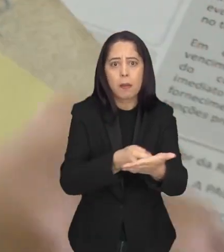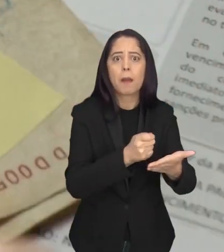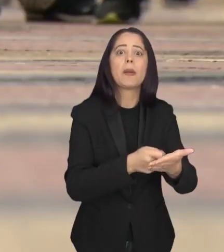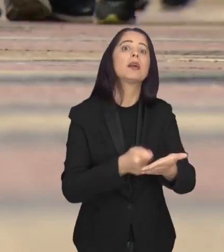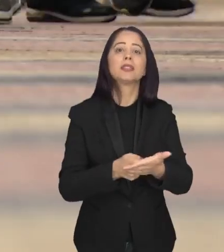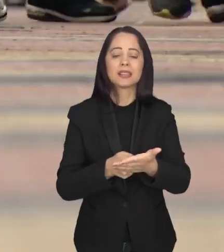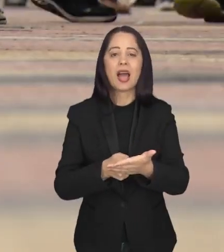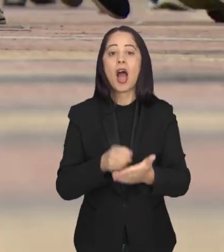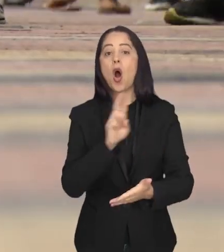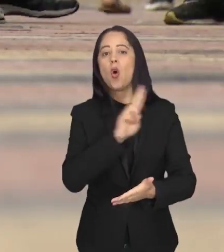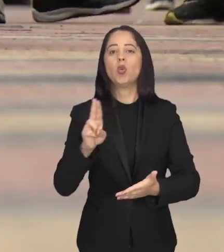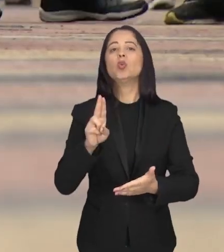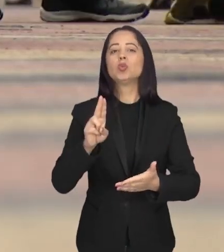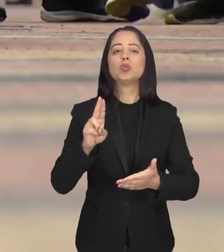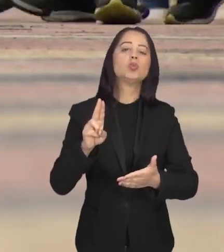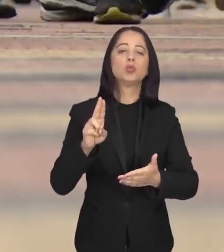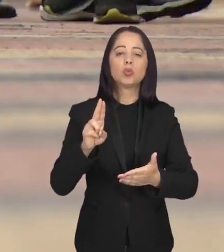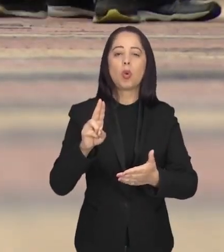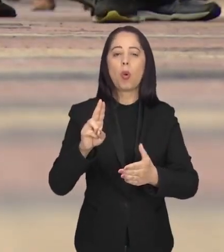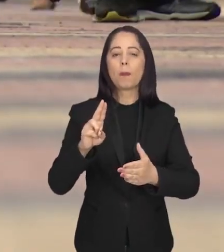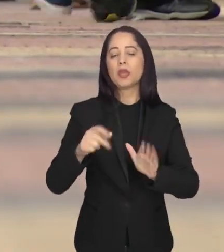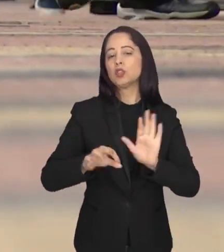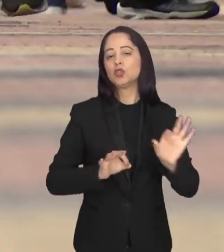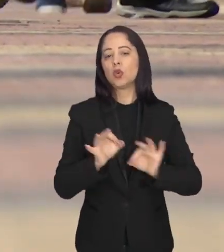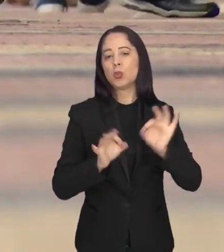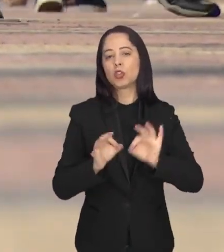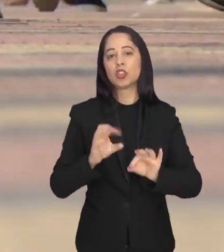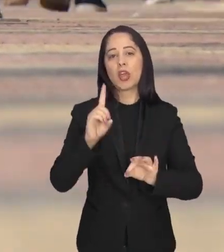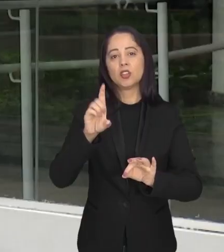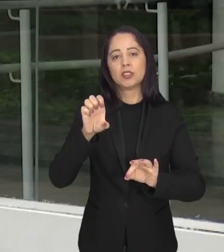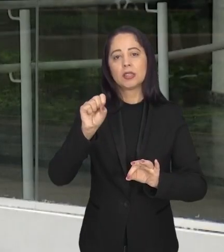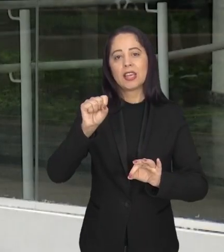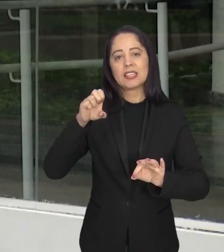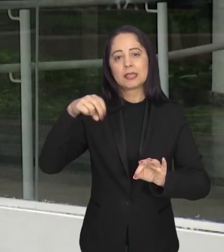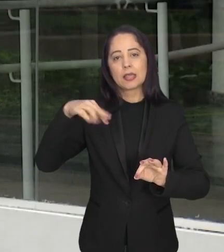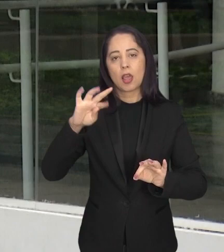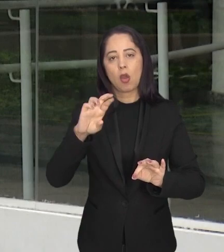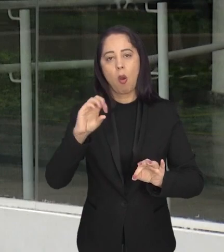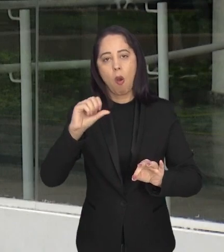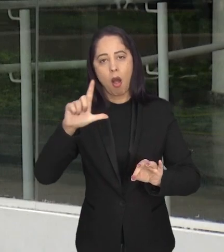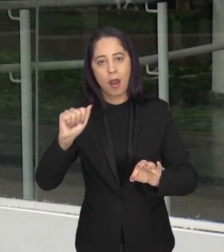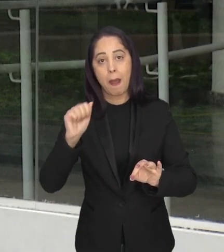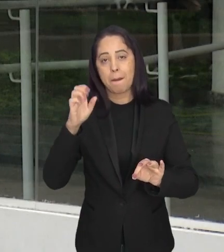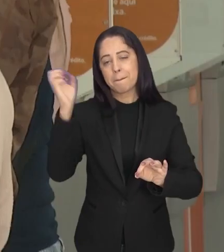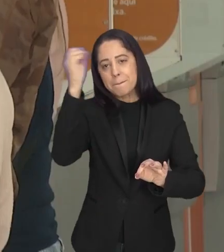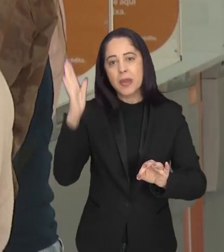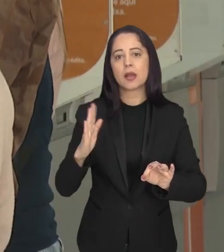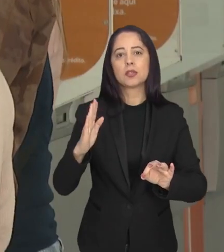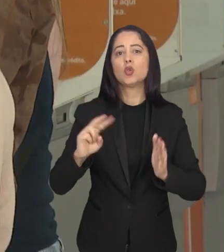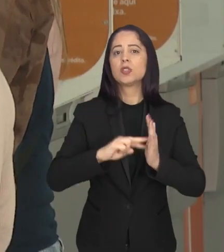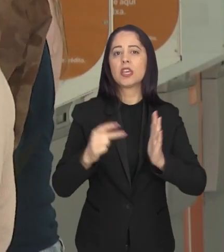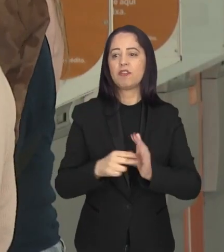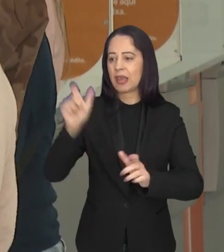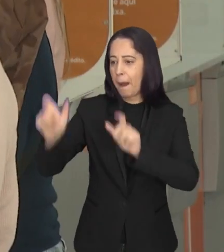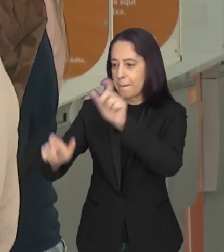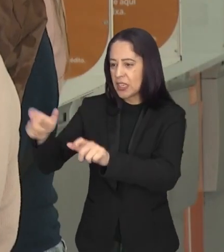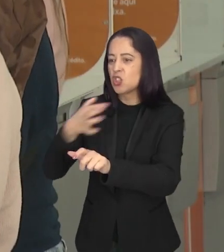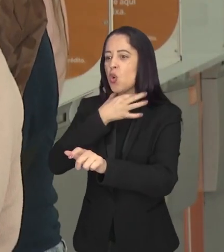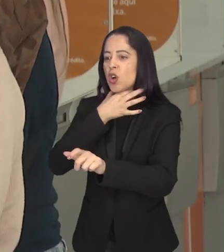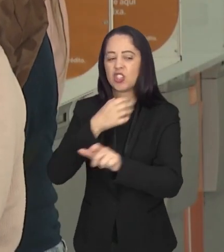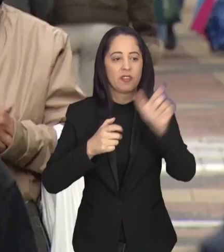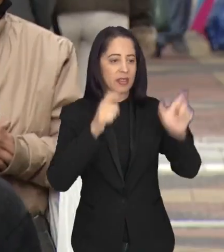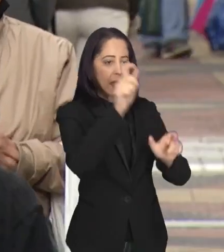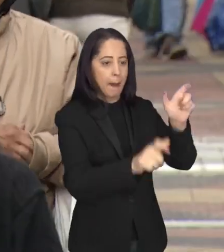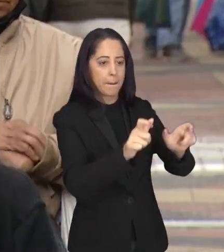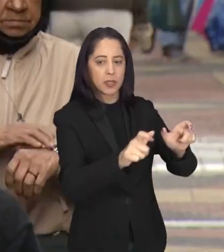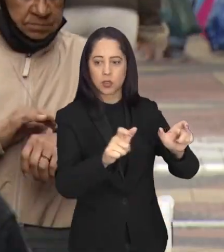dívidas. Com o nome de Desenrola Brasil, a proposta quer facilitar as condições de negociação entre credores e